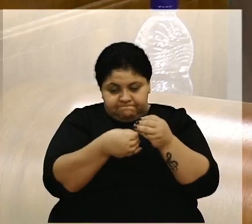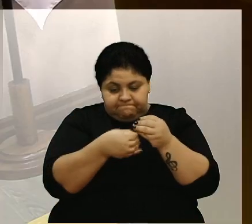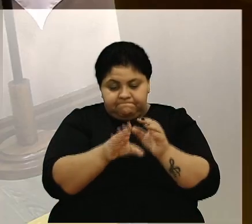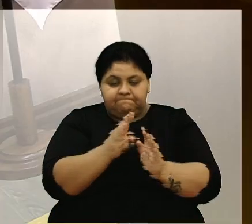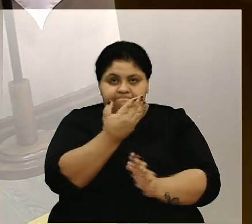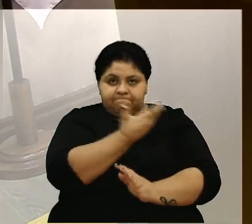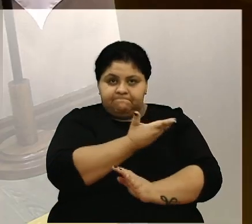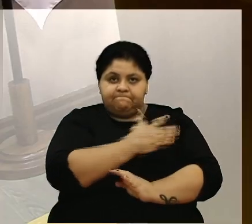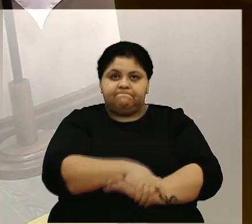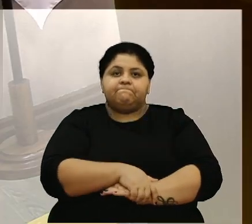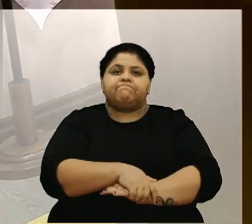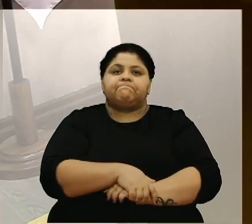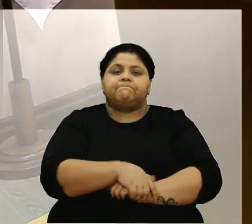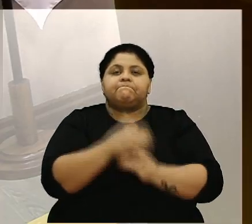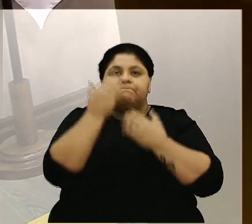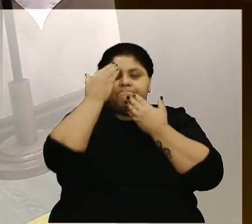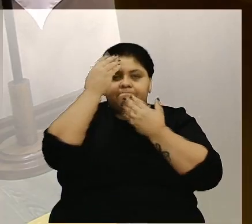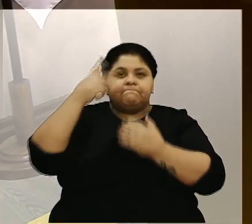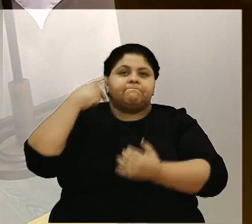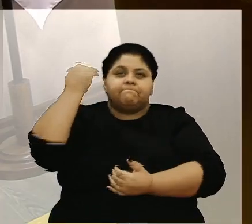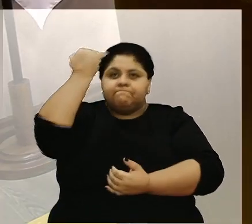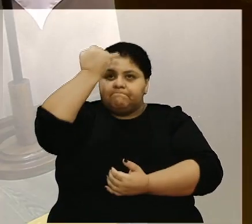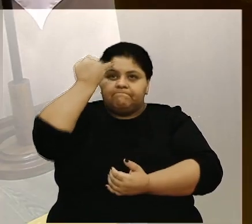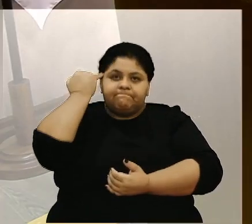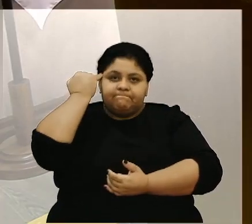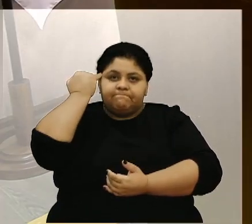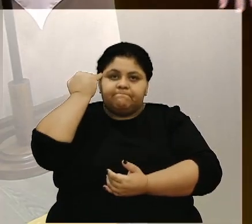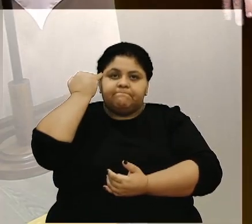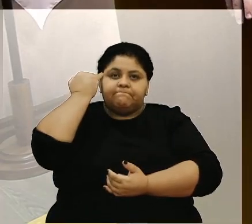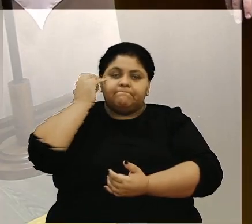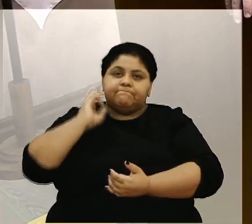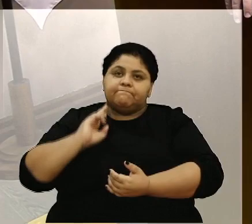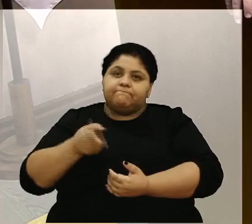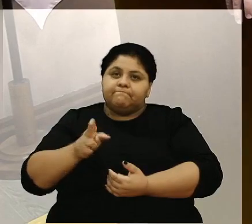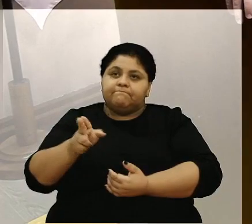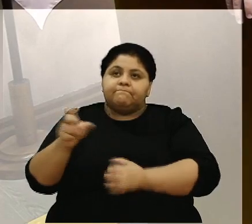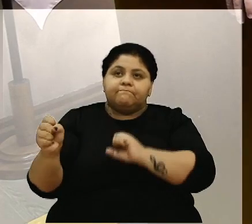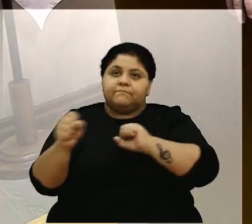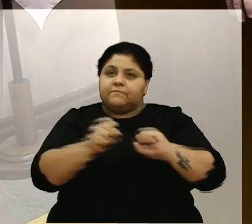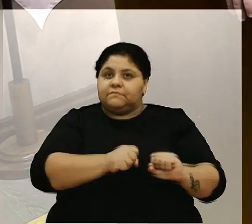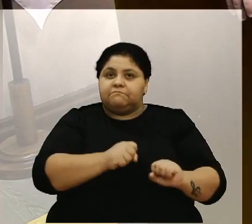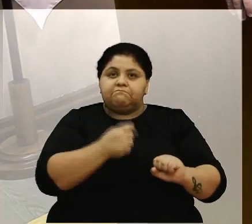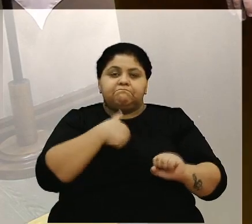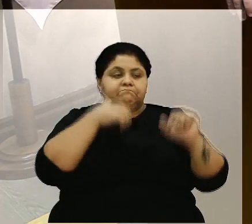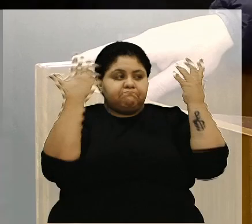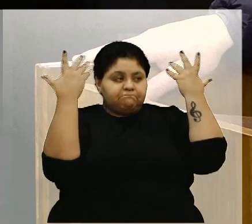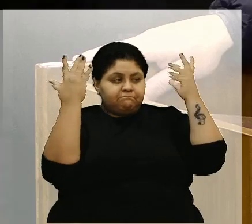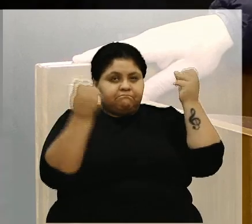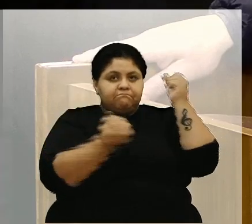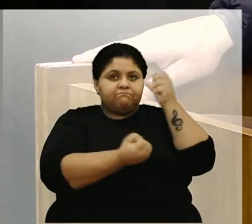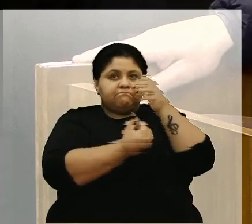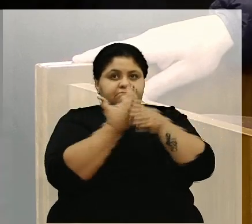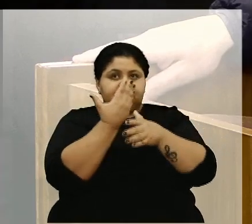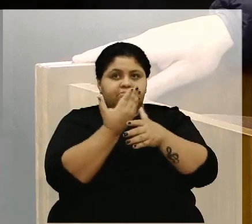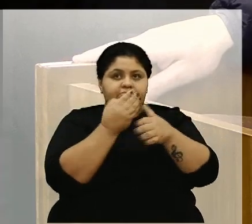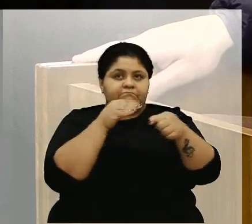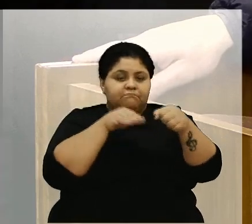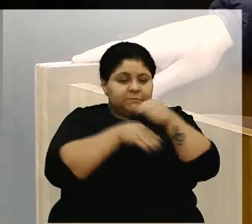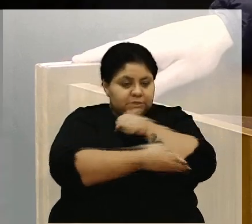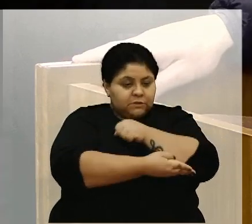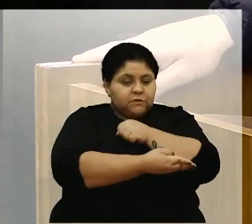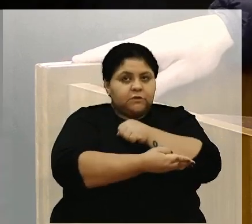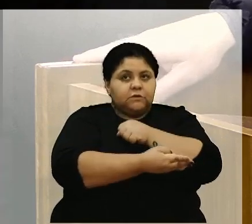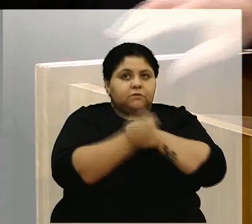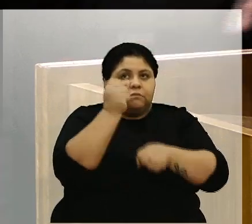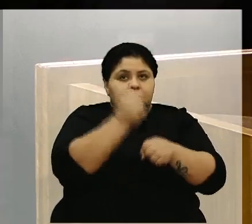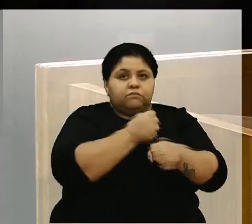colega. Obrigado, vereador D'Ambrós, né? Sempre que eu posso, eu te parabenizo pela criação do Banco Social, né, de Materiais de Construção.